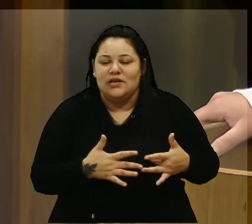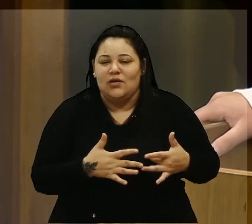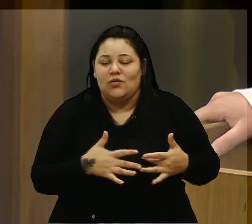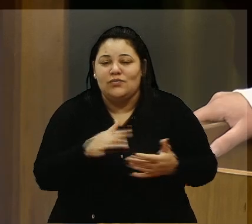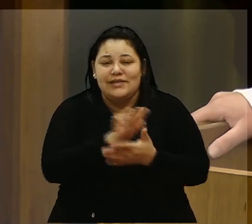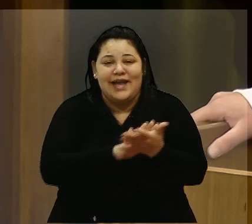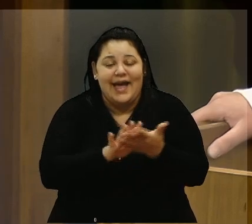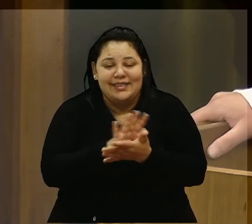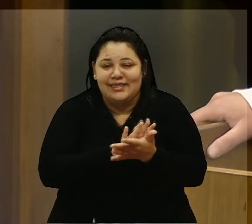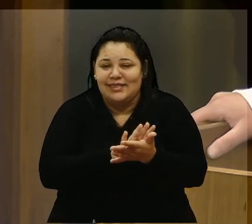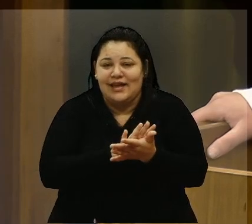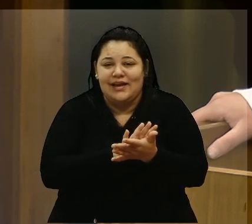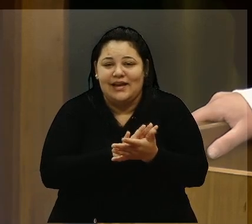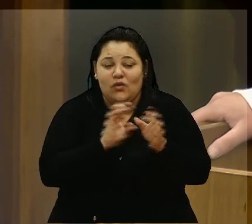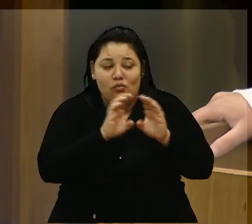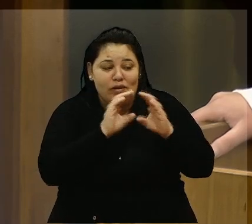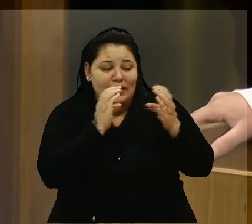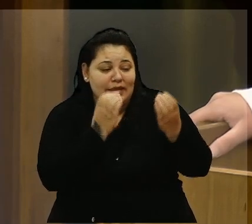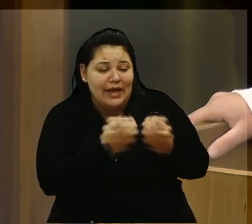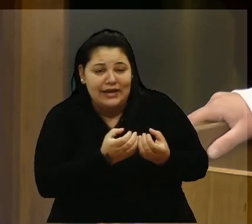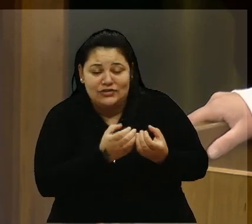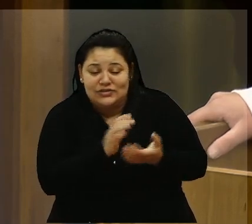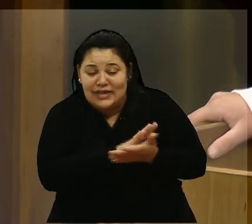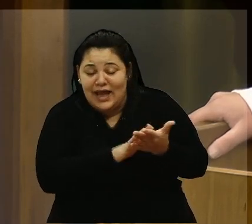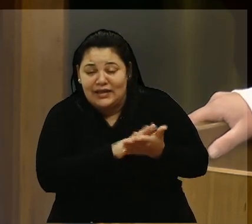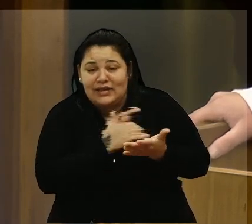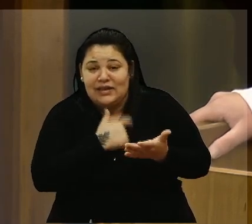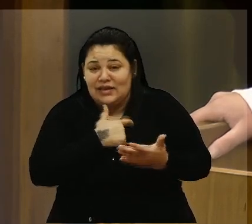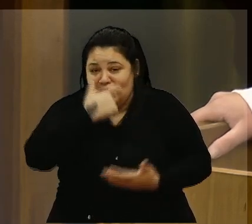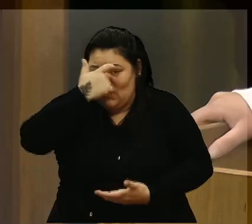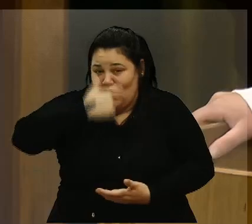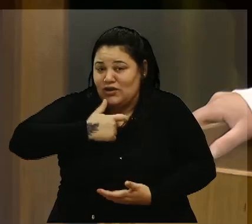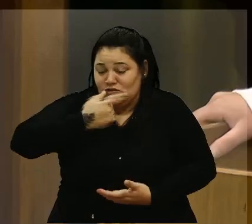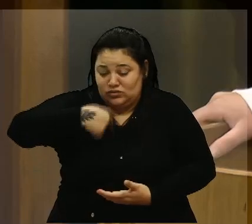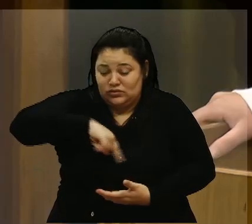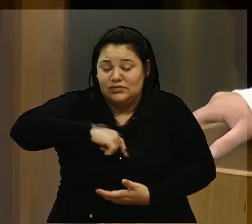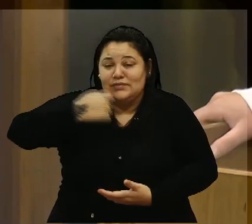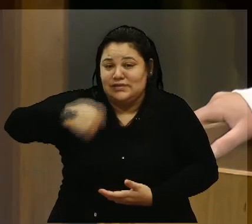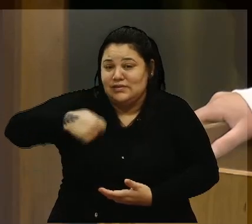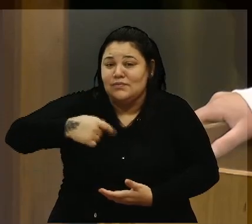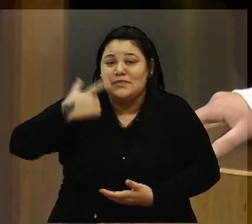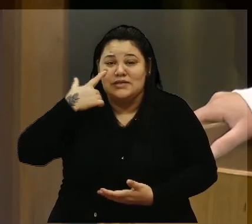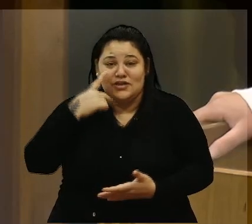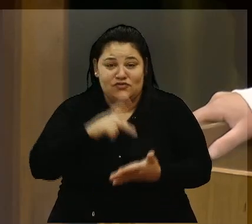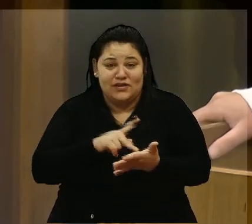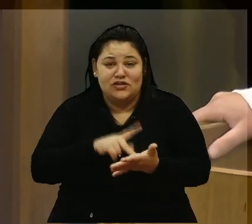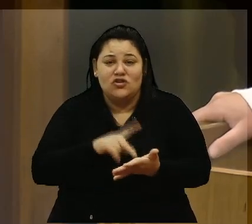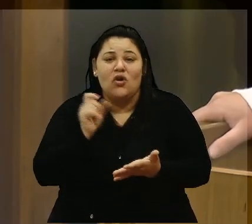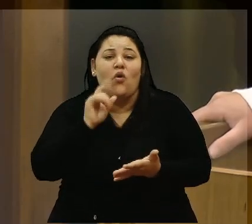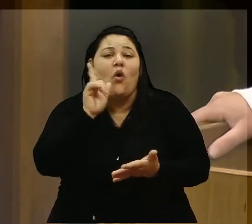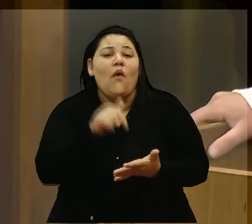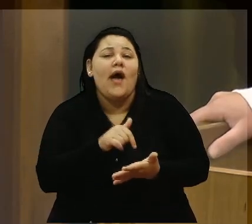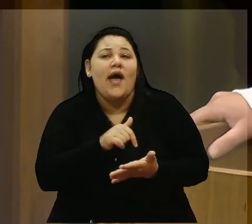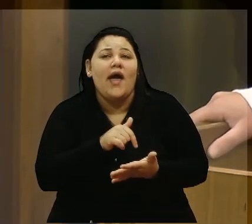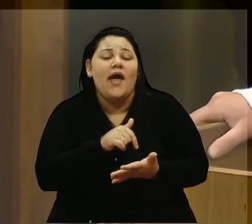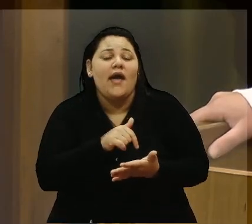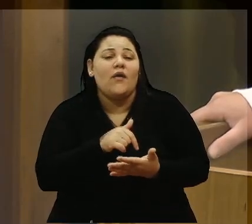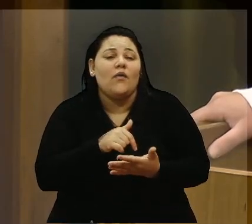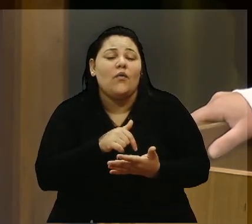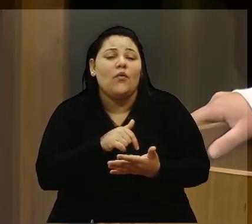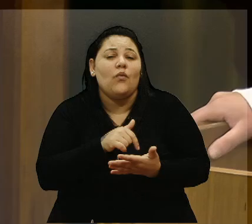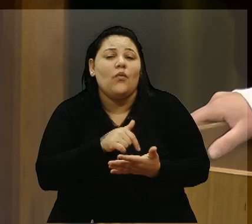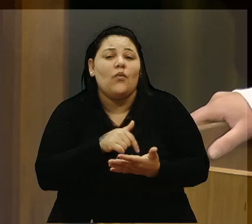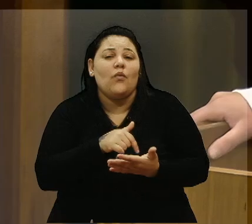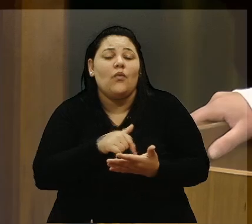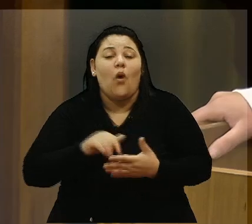com a comunidade. E eu acho que a gente precisa pensar seriamente nisso. Em qual está sendo o compromisso dessa